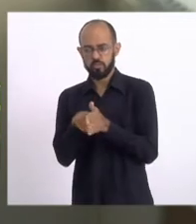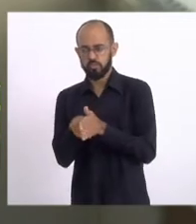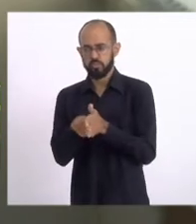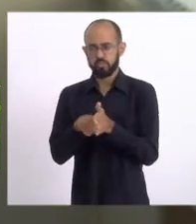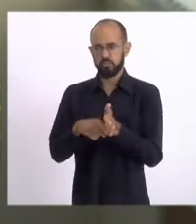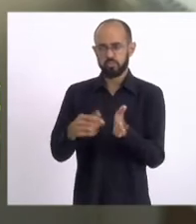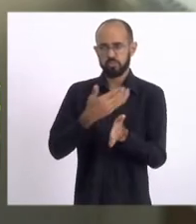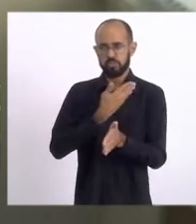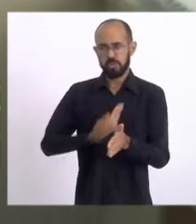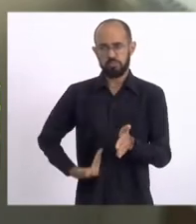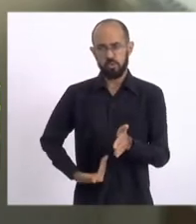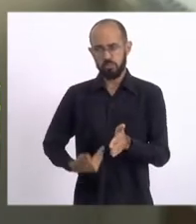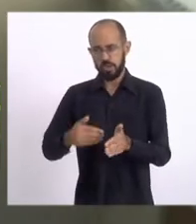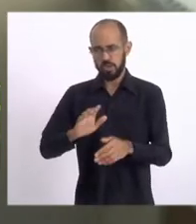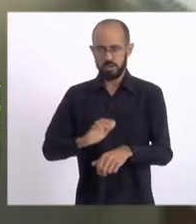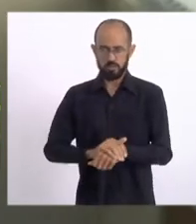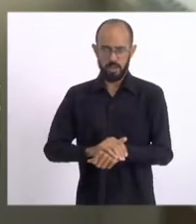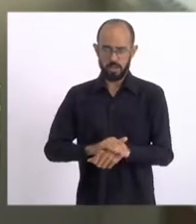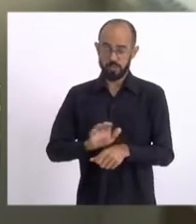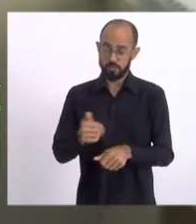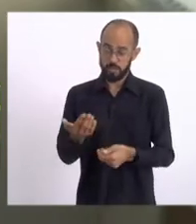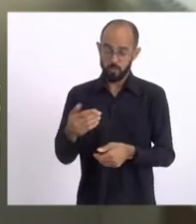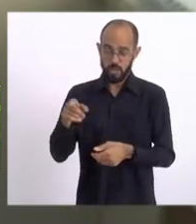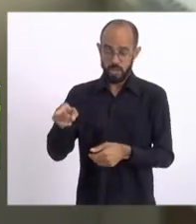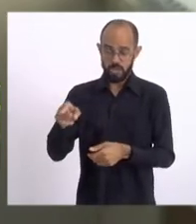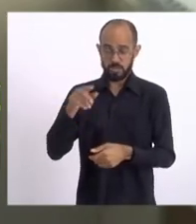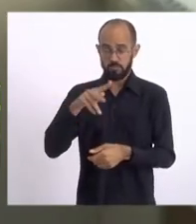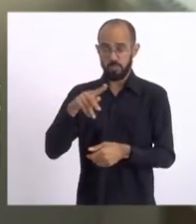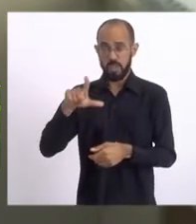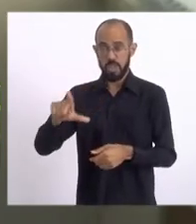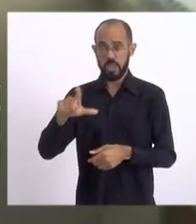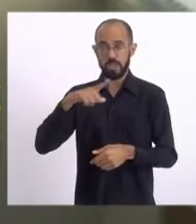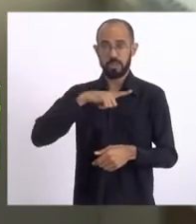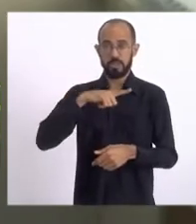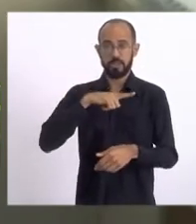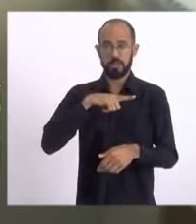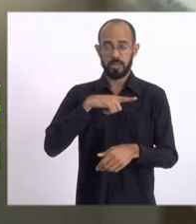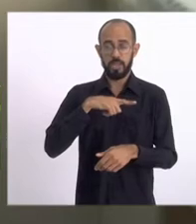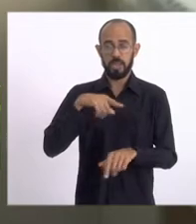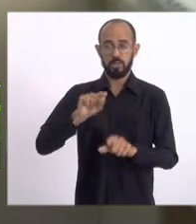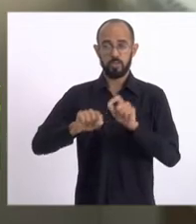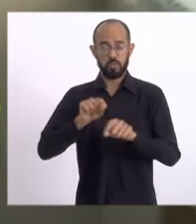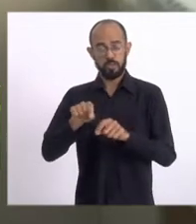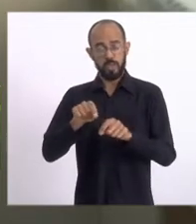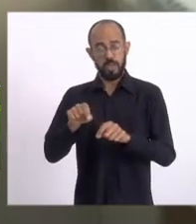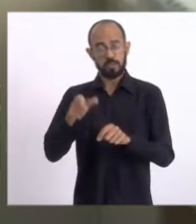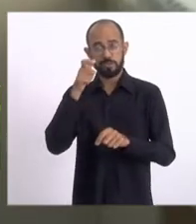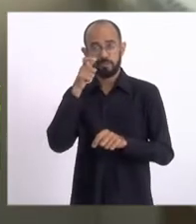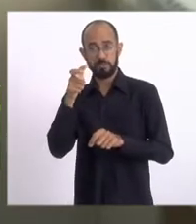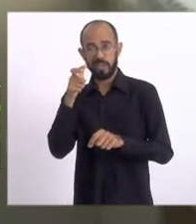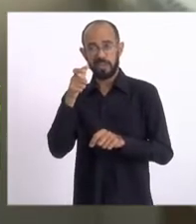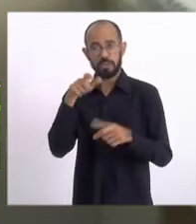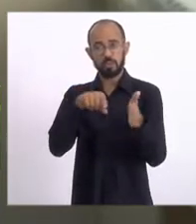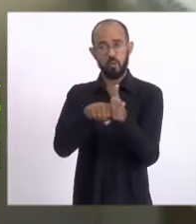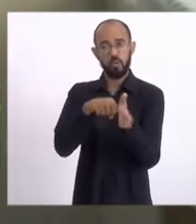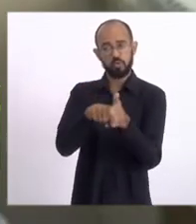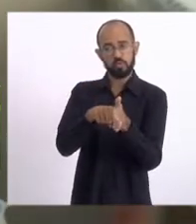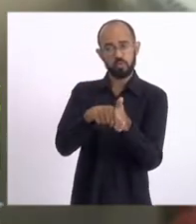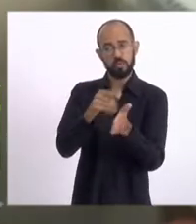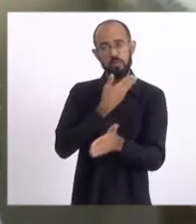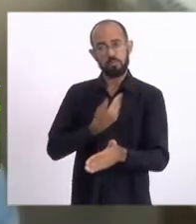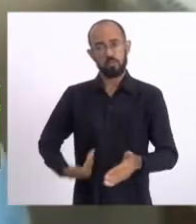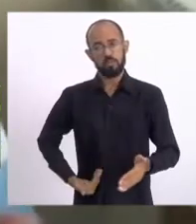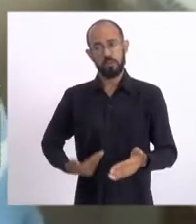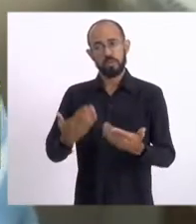Esse projeto tem uma perna na consulta pública. Então, eu queria pedir vista para ver